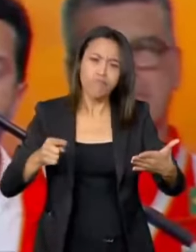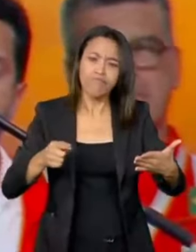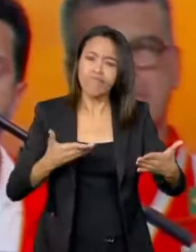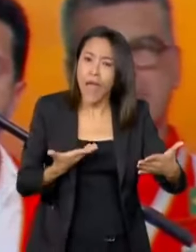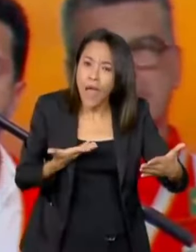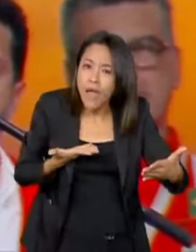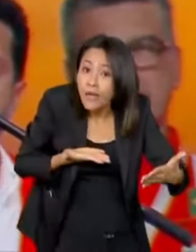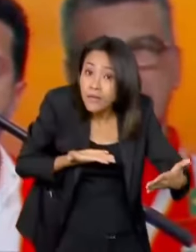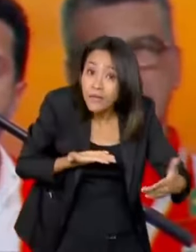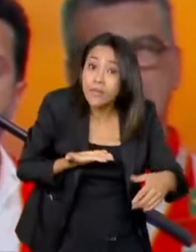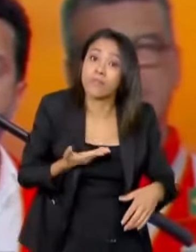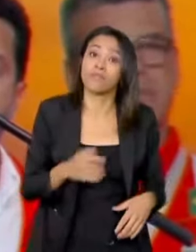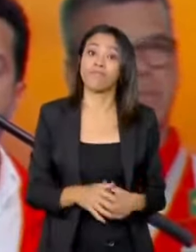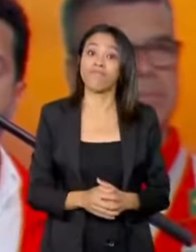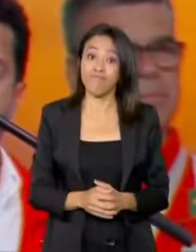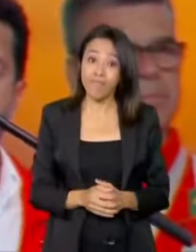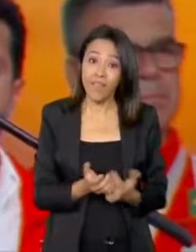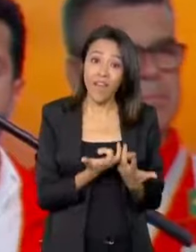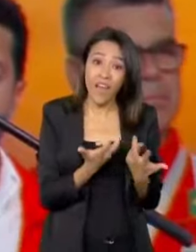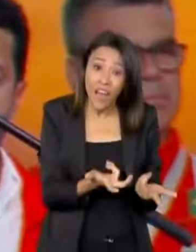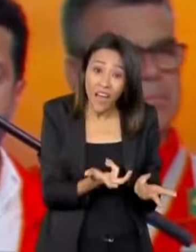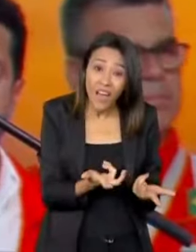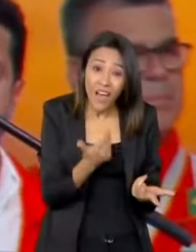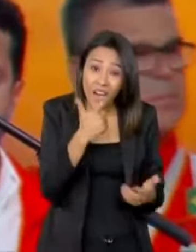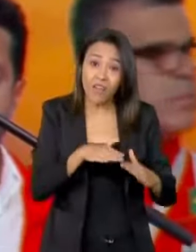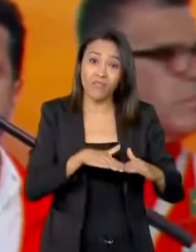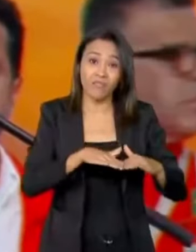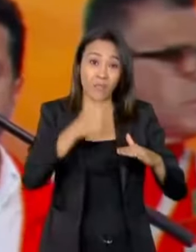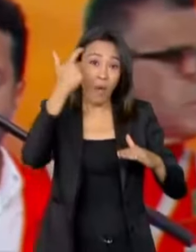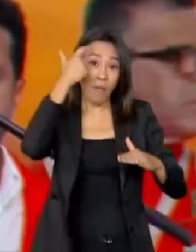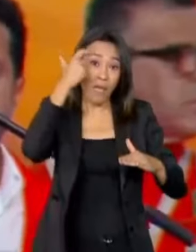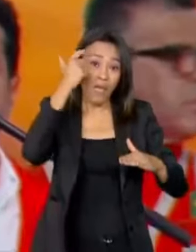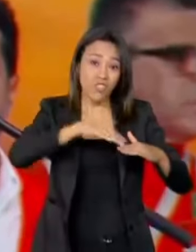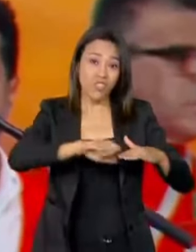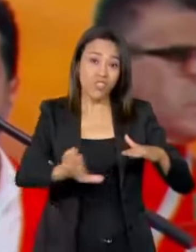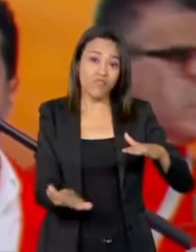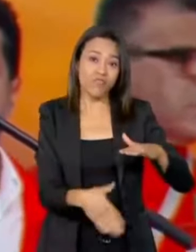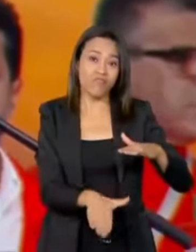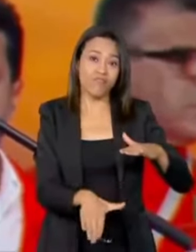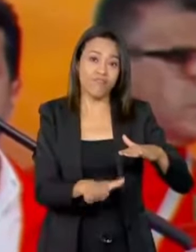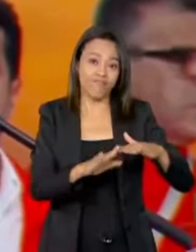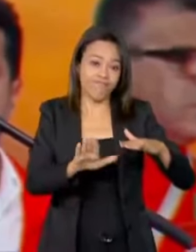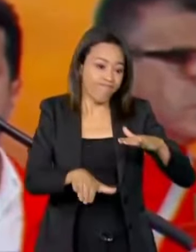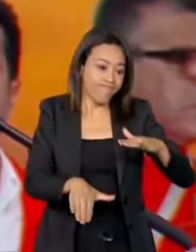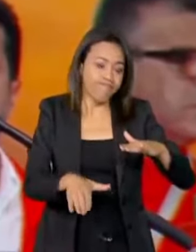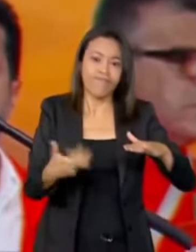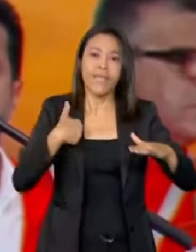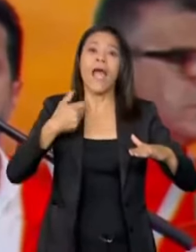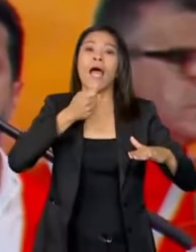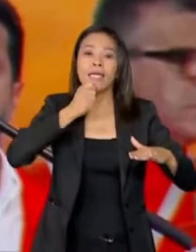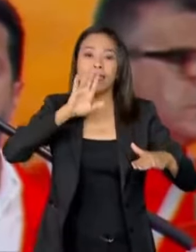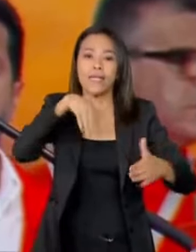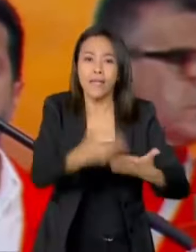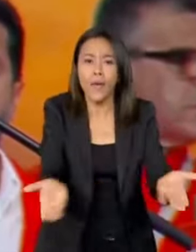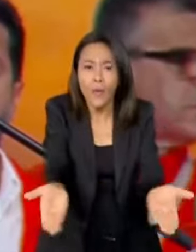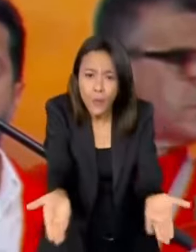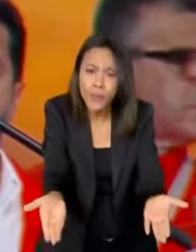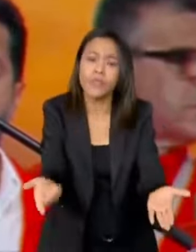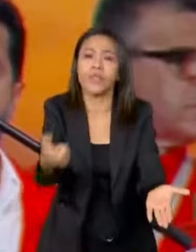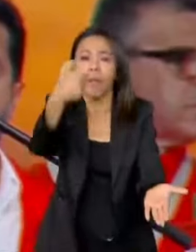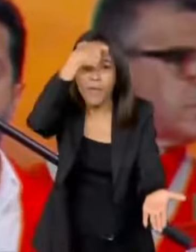Esse era o complexo de vira-lata que ainda perdura até hoje na cabeça de muita gente.